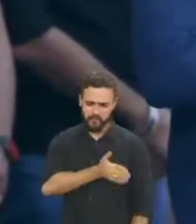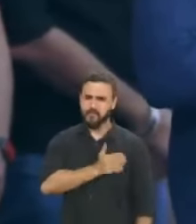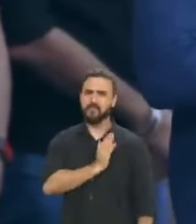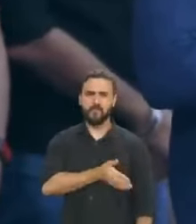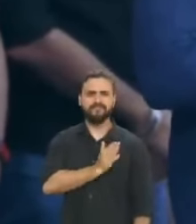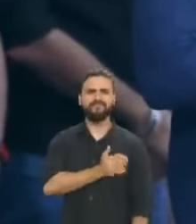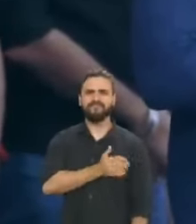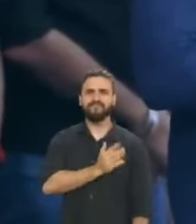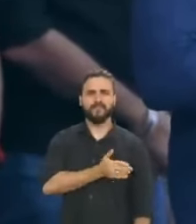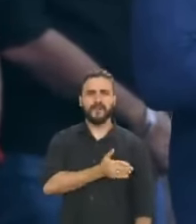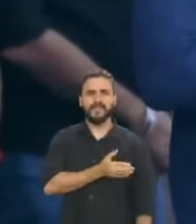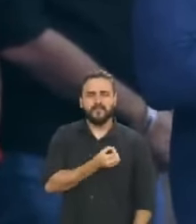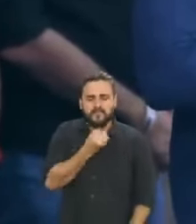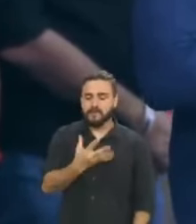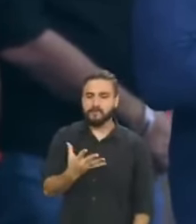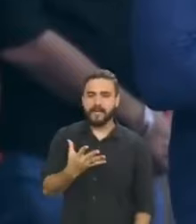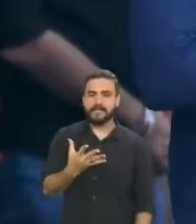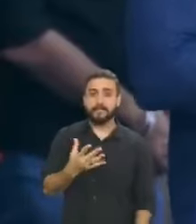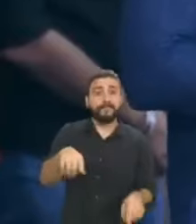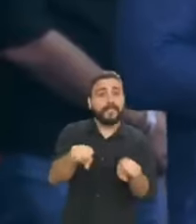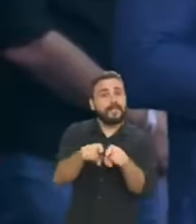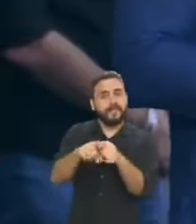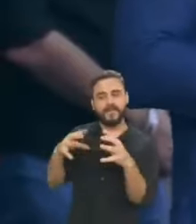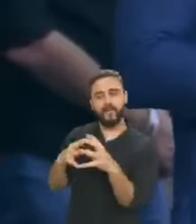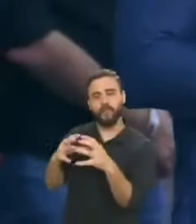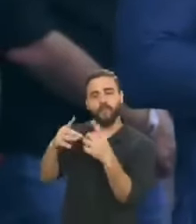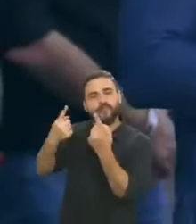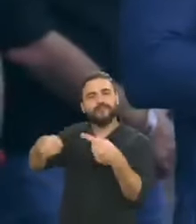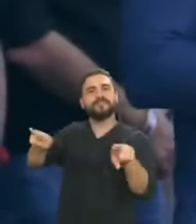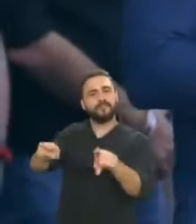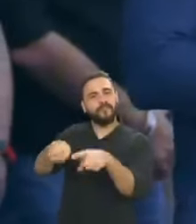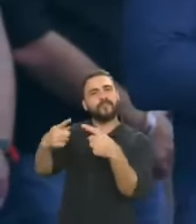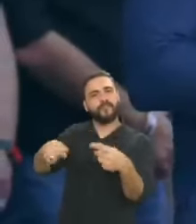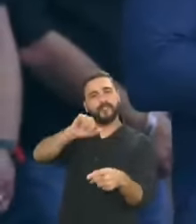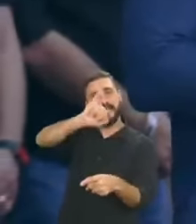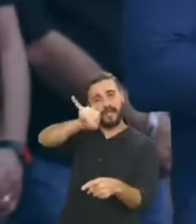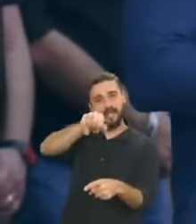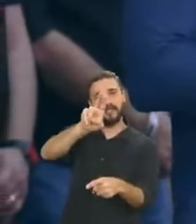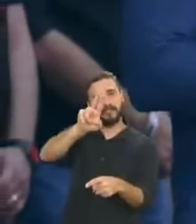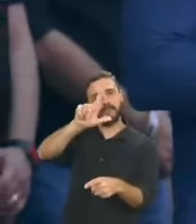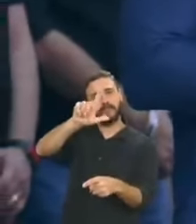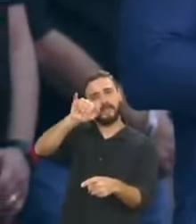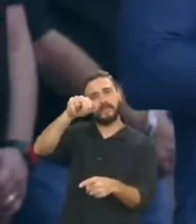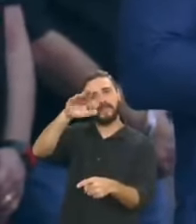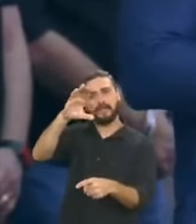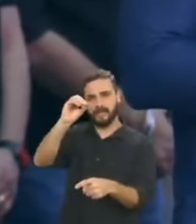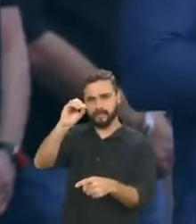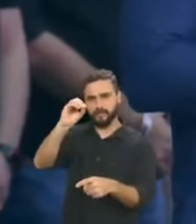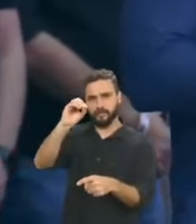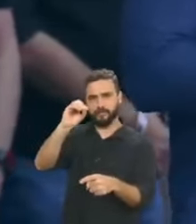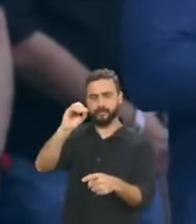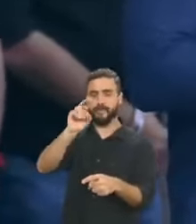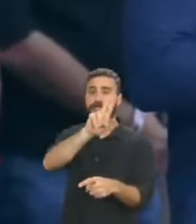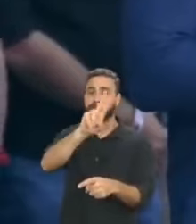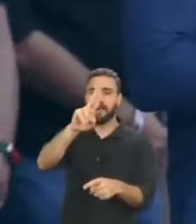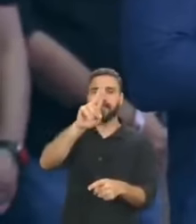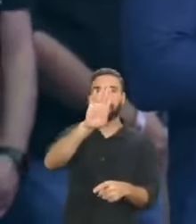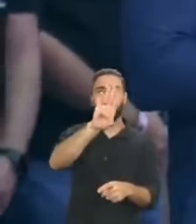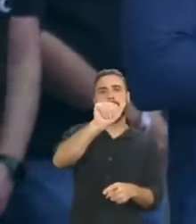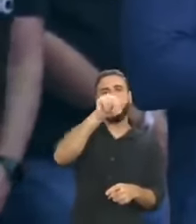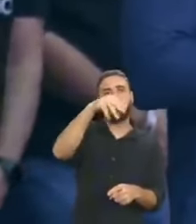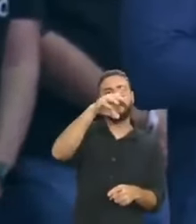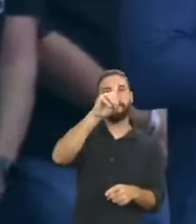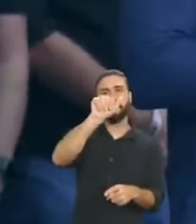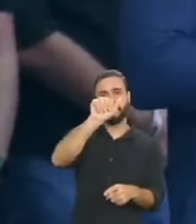e ele aplicou a música, aquilo que ele já, né, todo mundo tem a banda Livres no celular, né? E ele usou